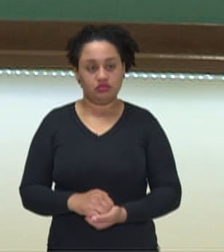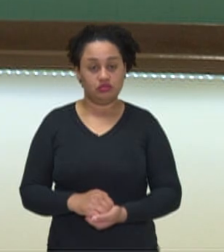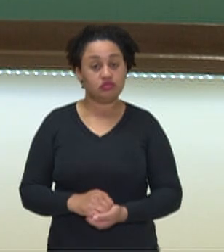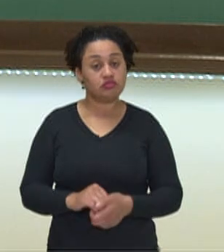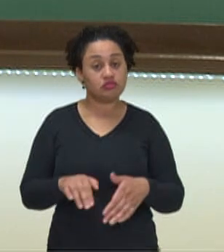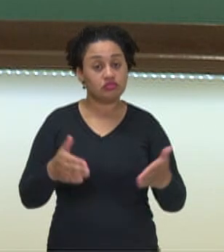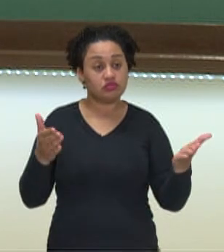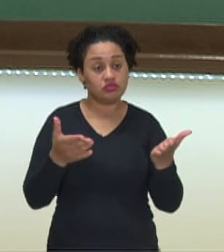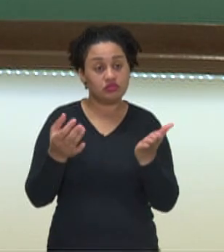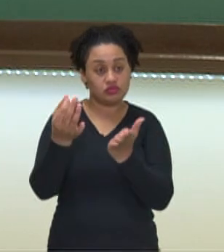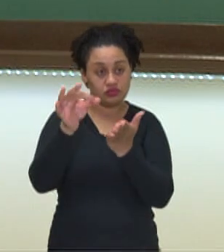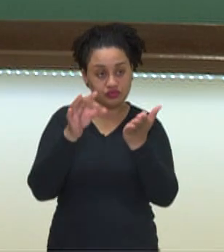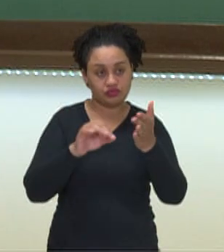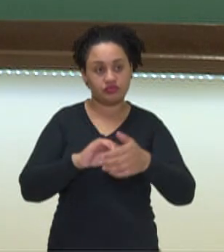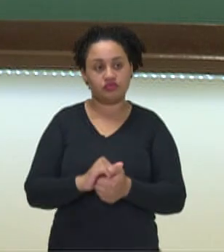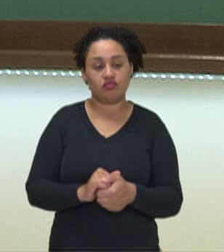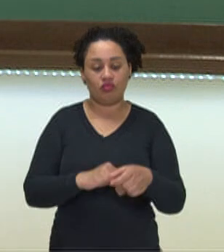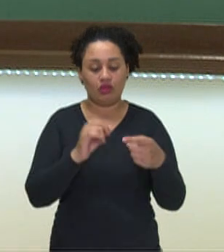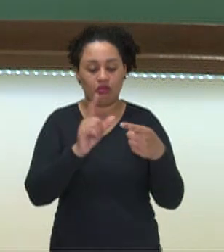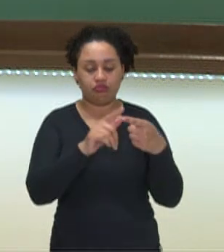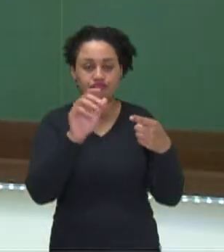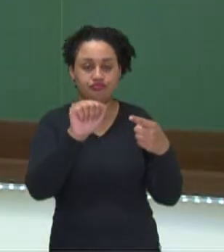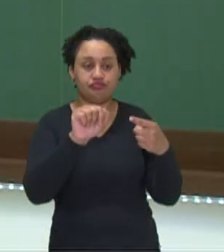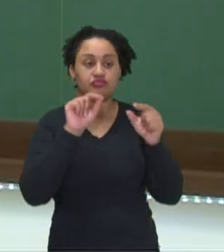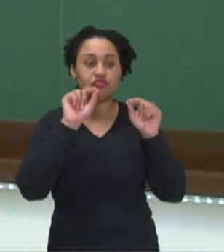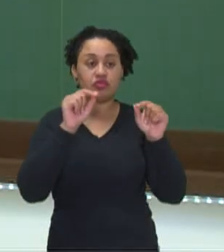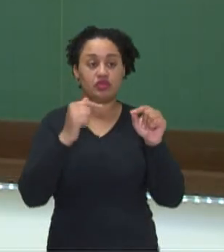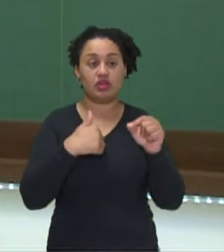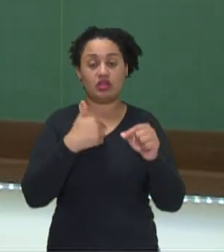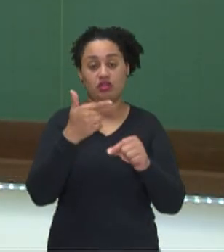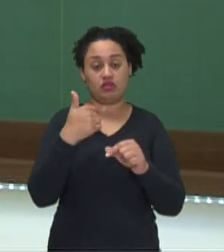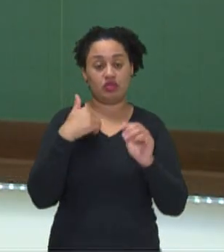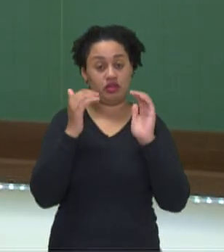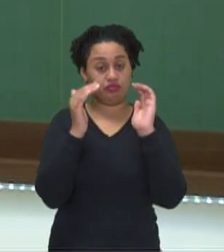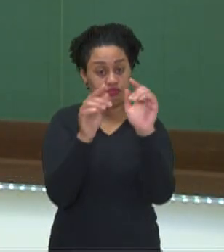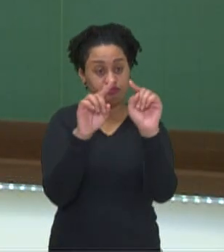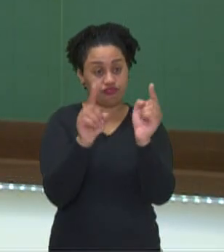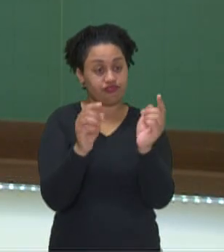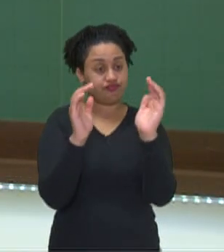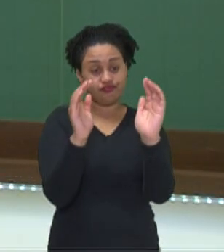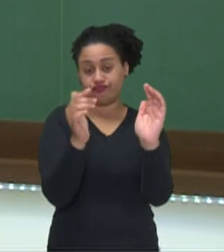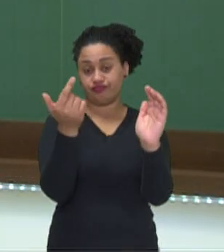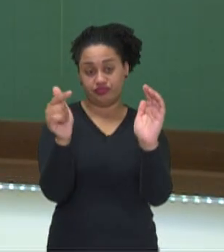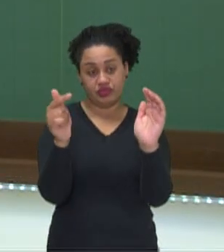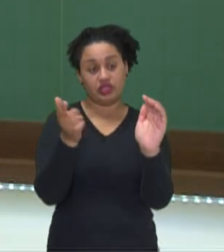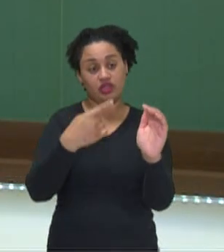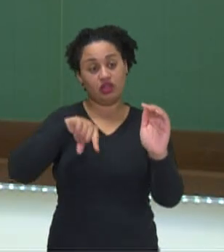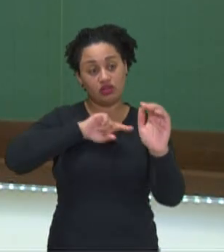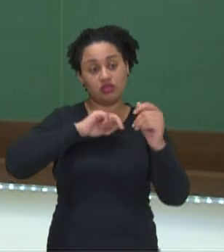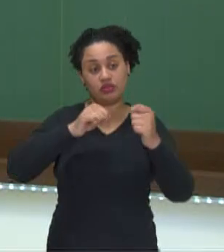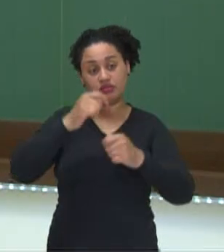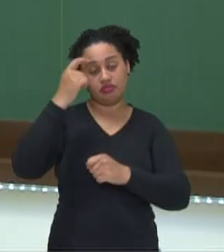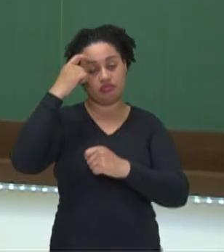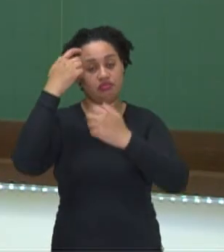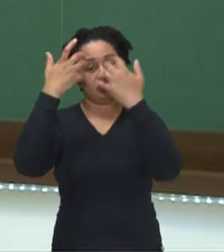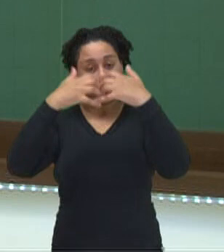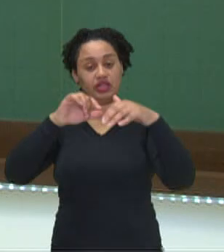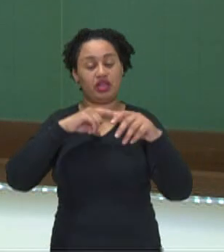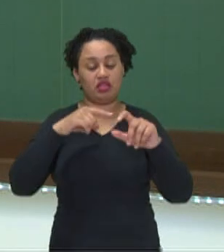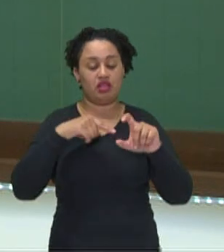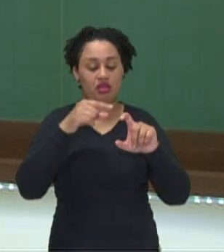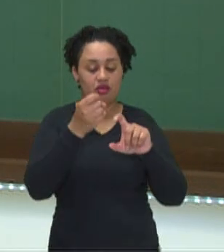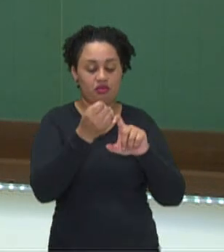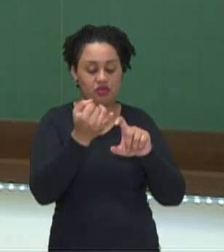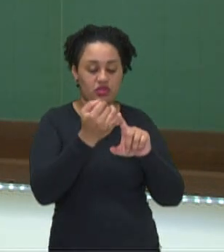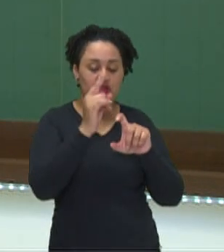Vamos corrigir? Então, na letra A, como nós não temos o parênteses, nós temos que pensar que nós temos uma